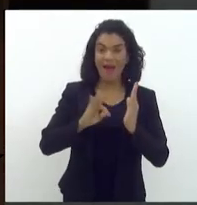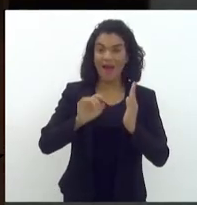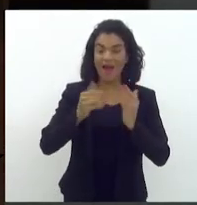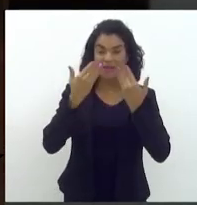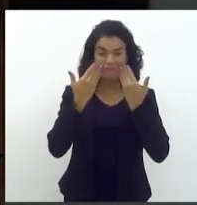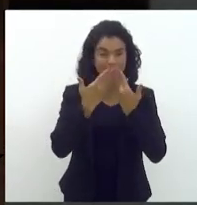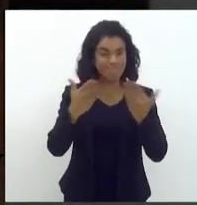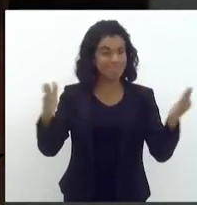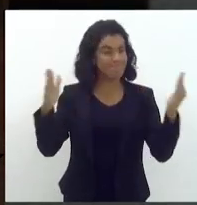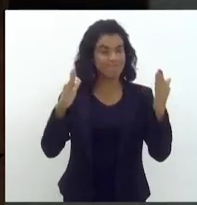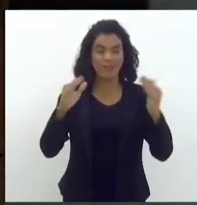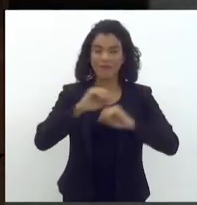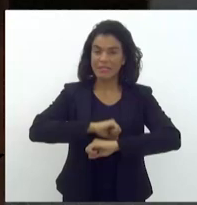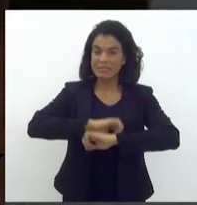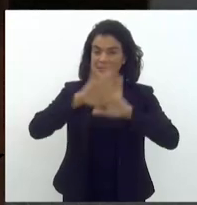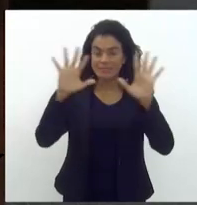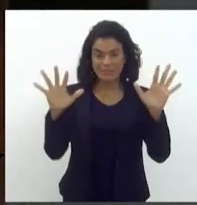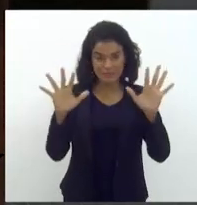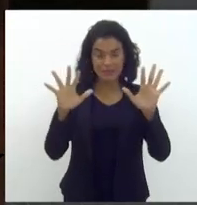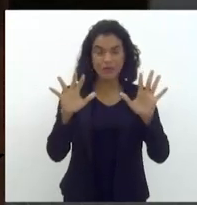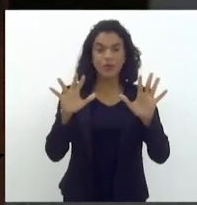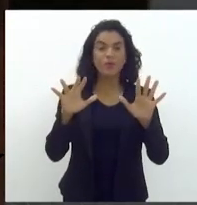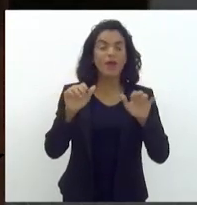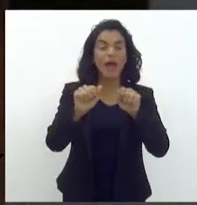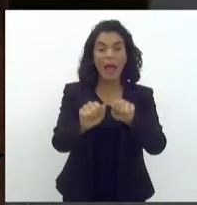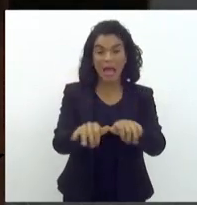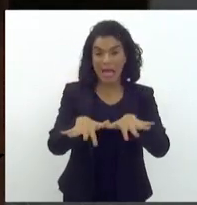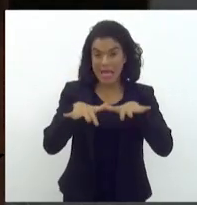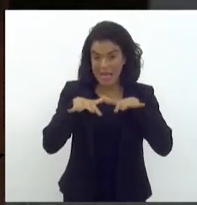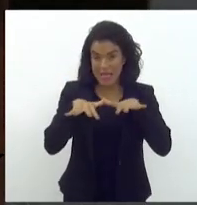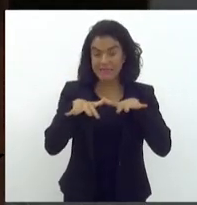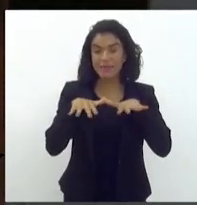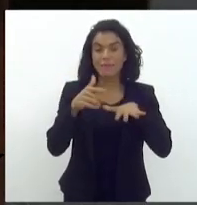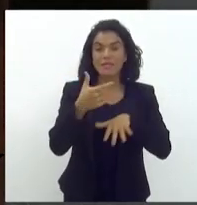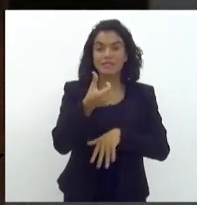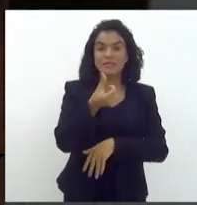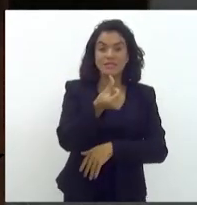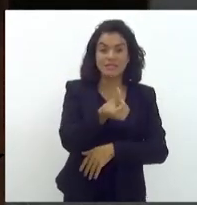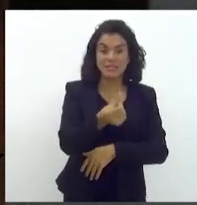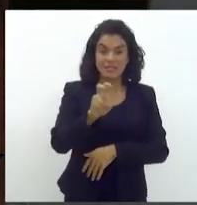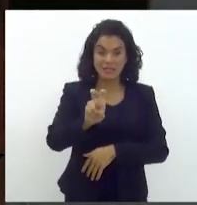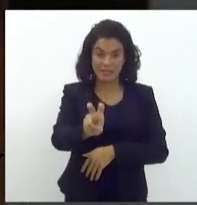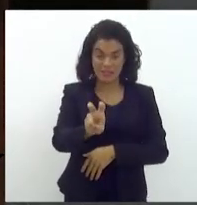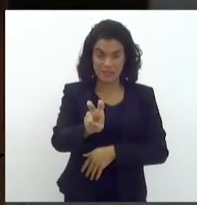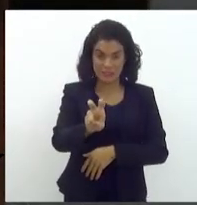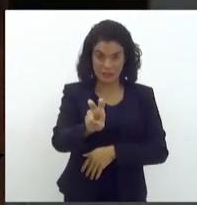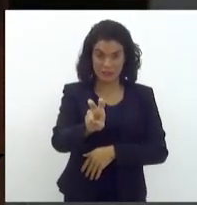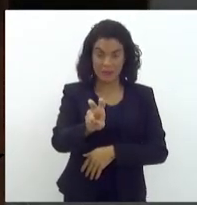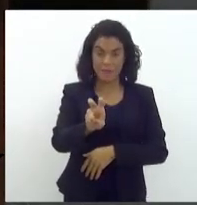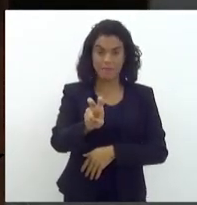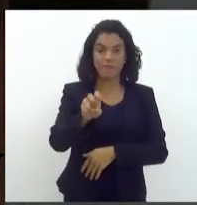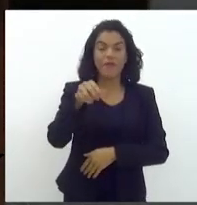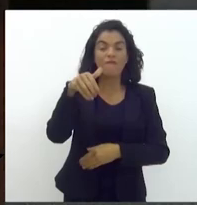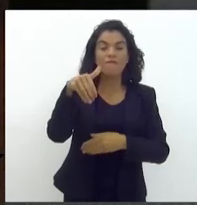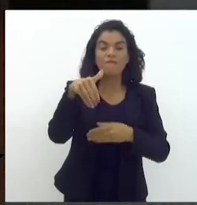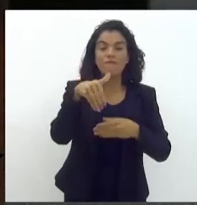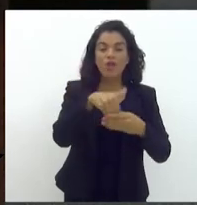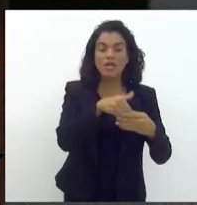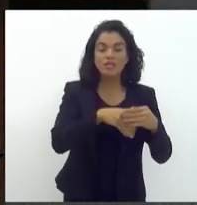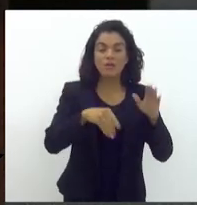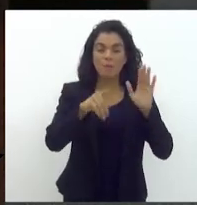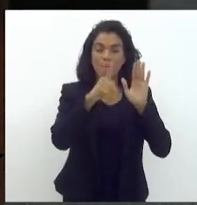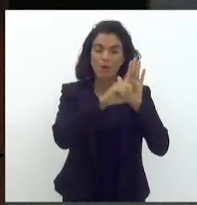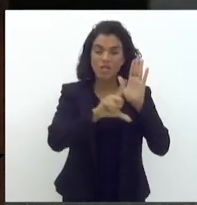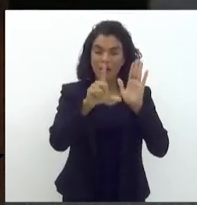exatidão o ocorrido na sexagésima quinta sessão ordinária que iniciadas